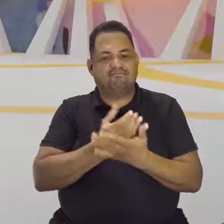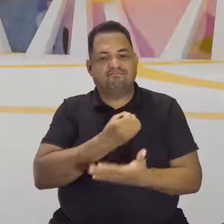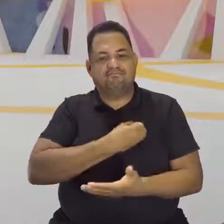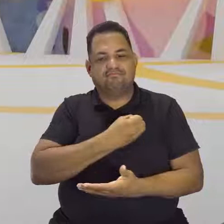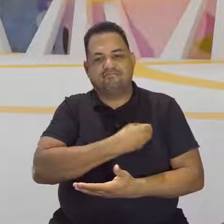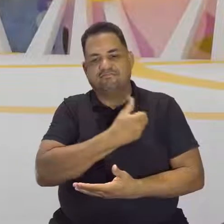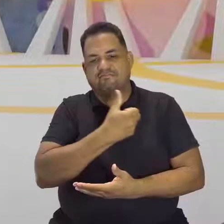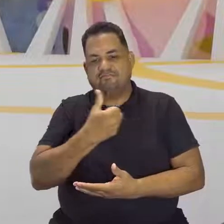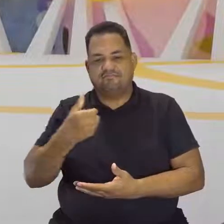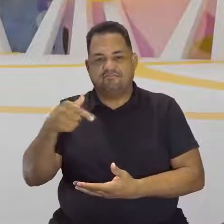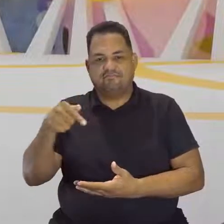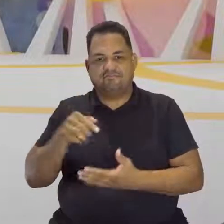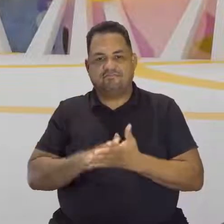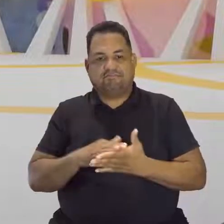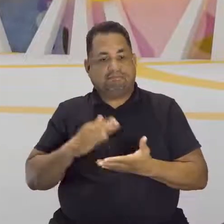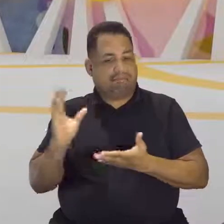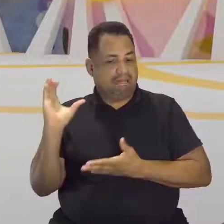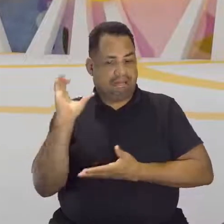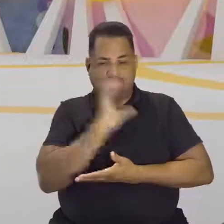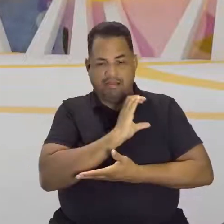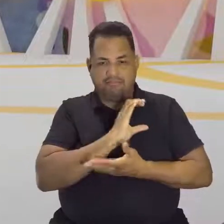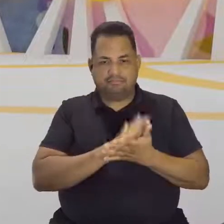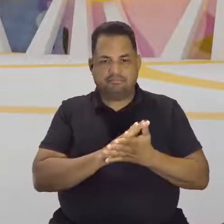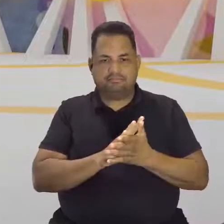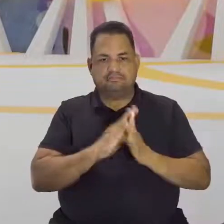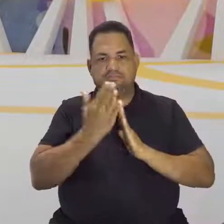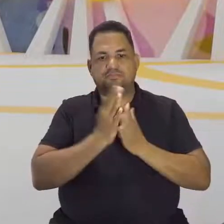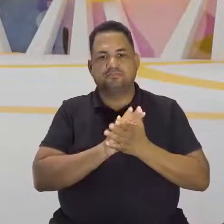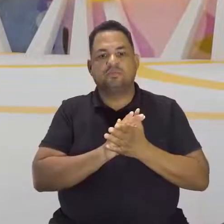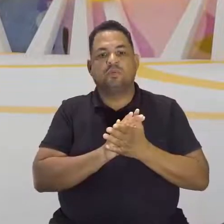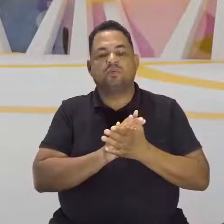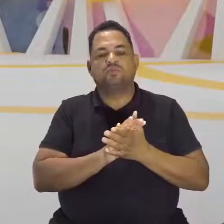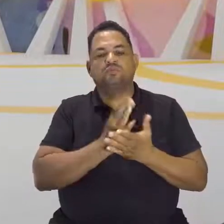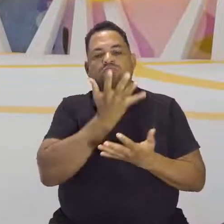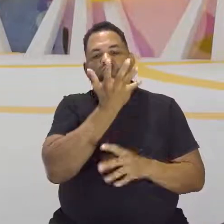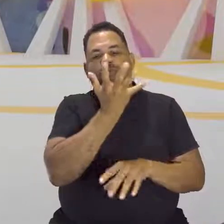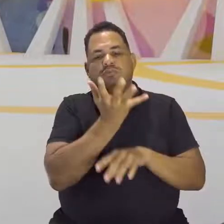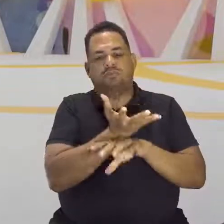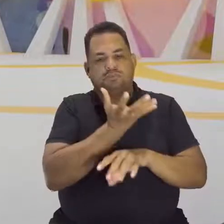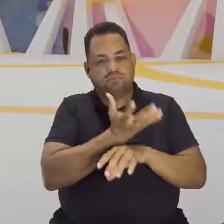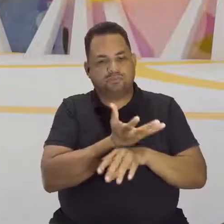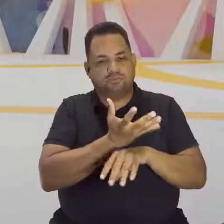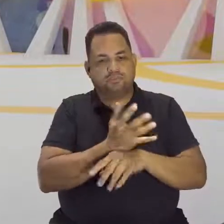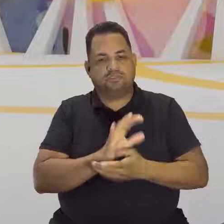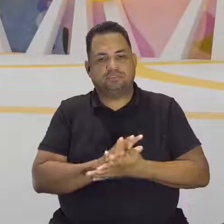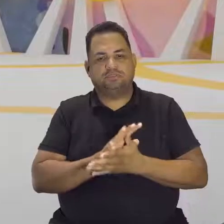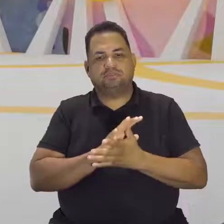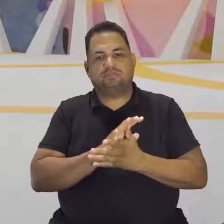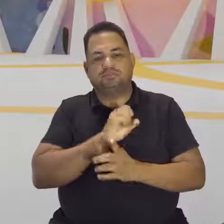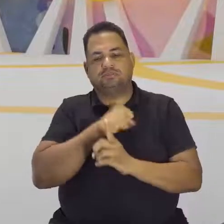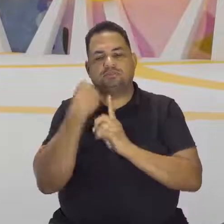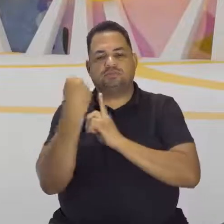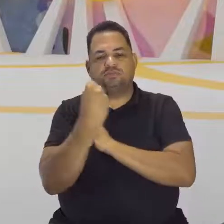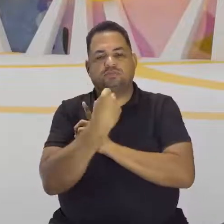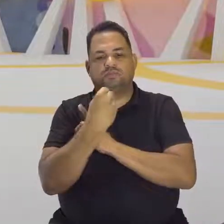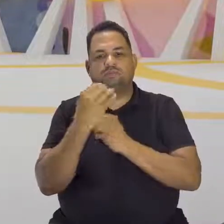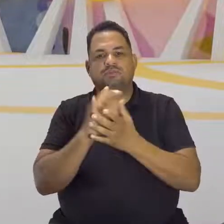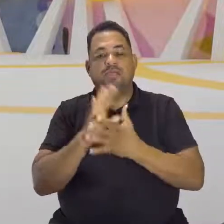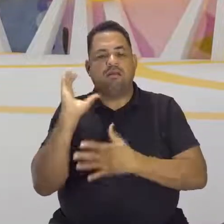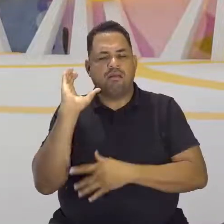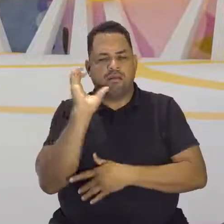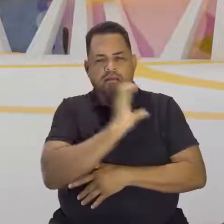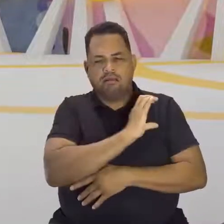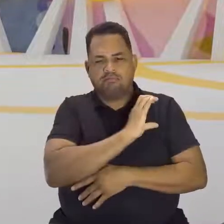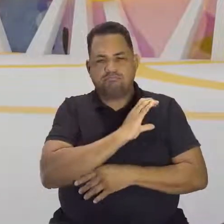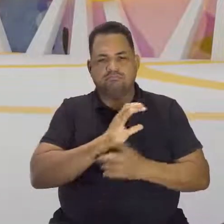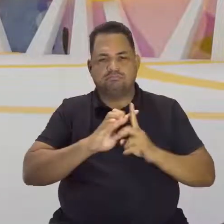17, correndo, né? O componente curricular de Sociologia, ele é um componente que passa muito rápido, mas